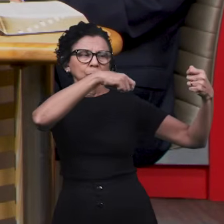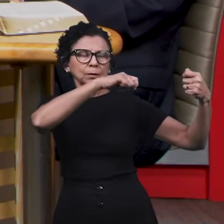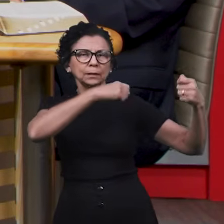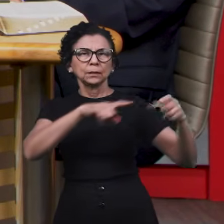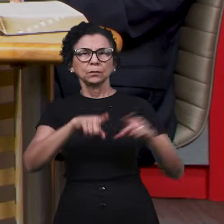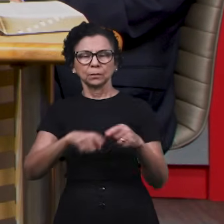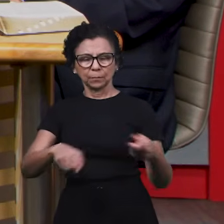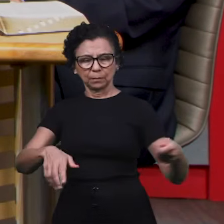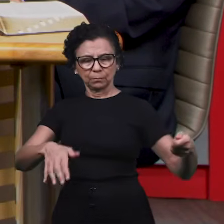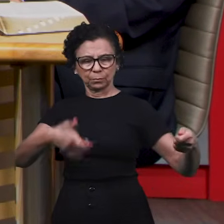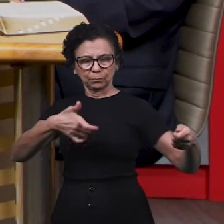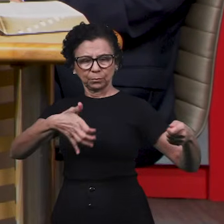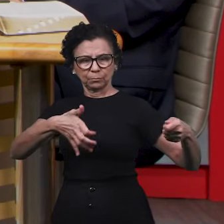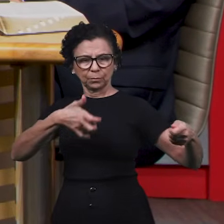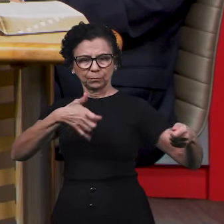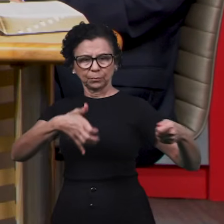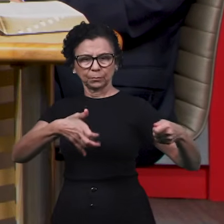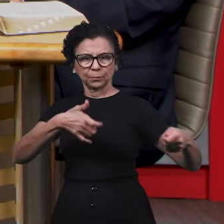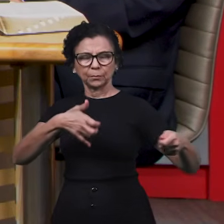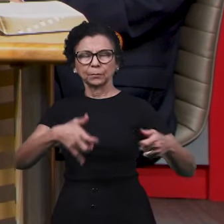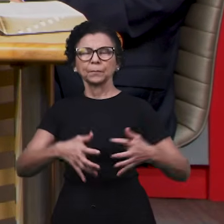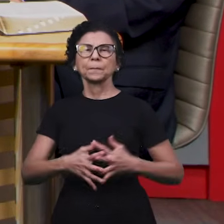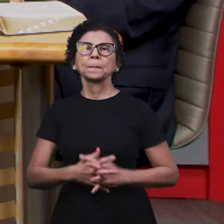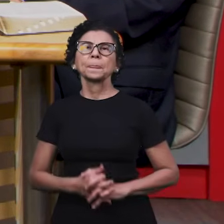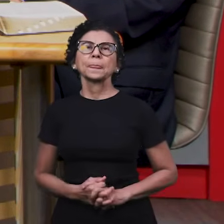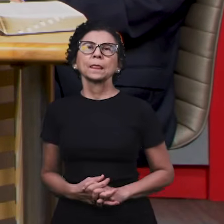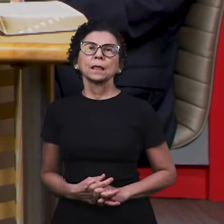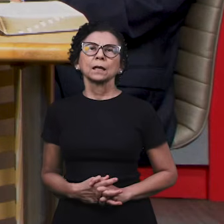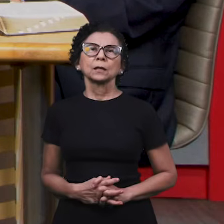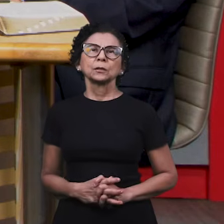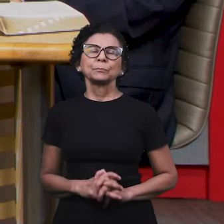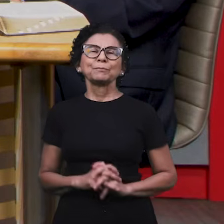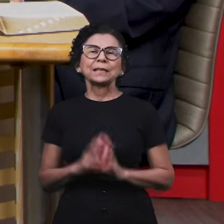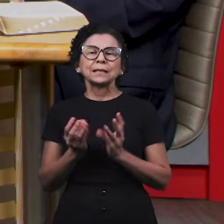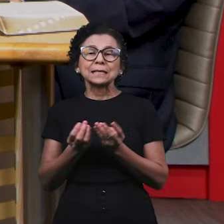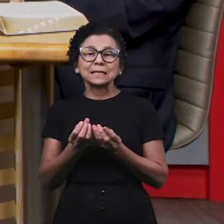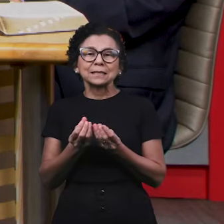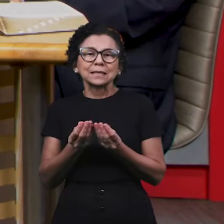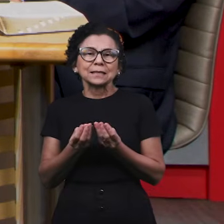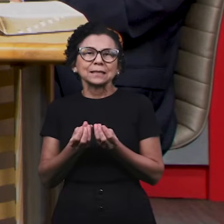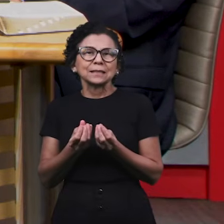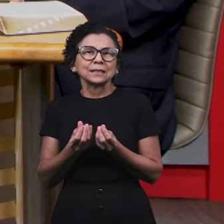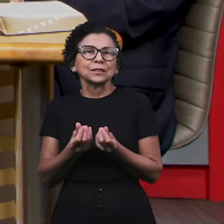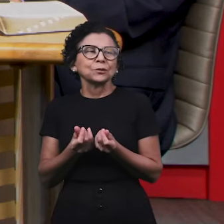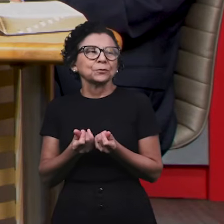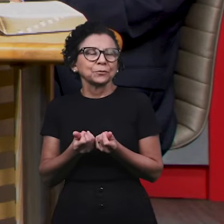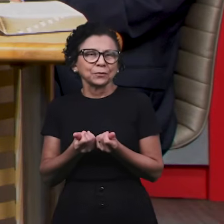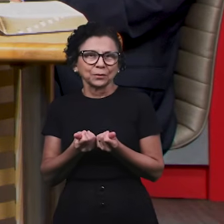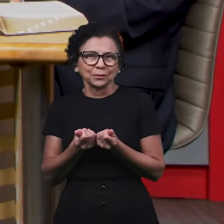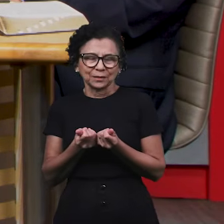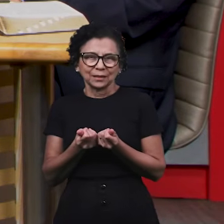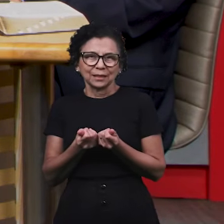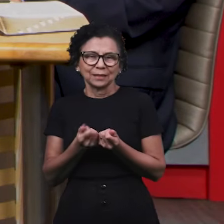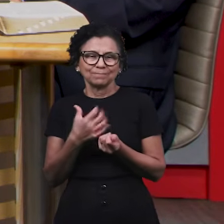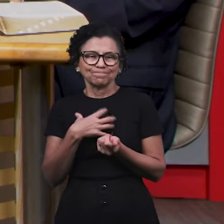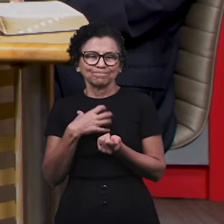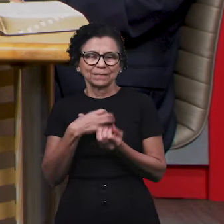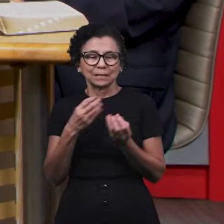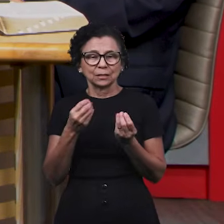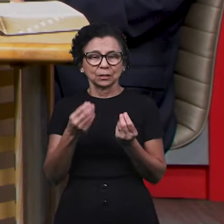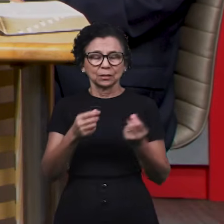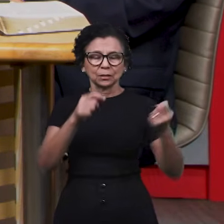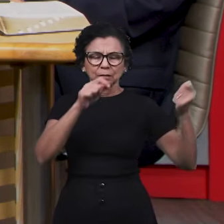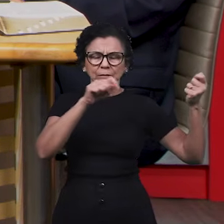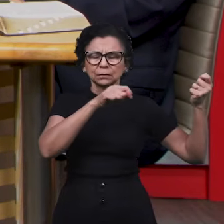sempre teve buscando, né, até uma sensibilidade em saber, tanto no